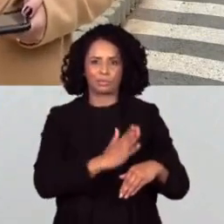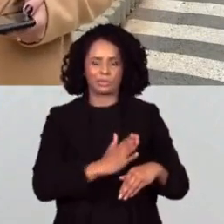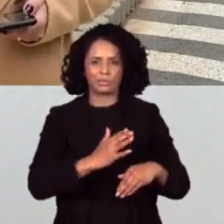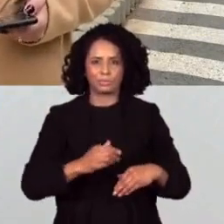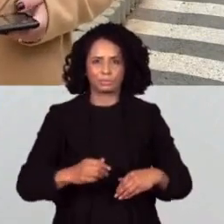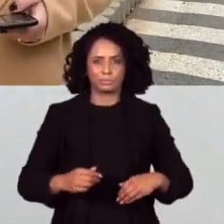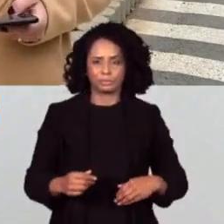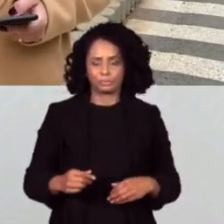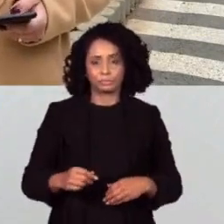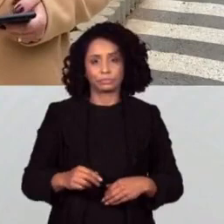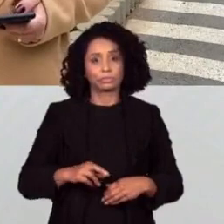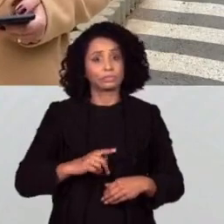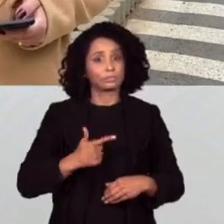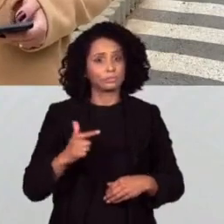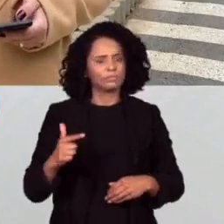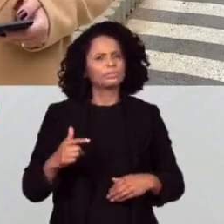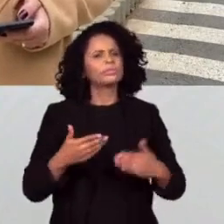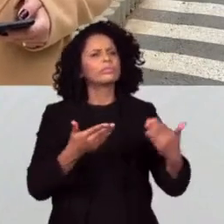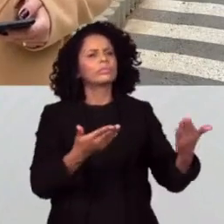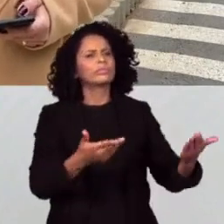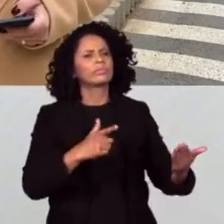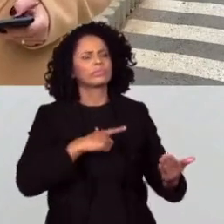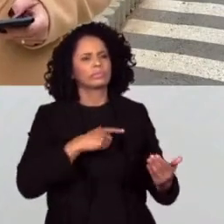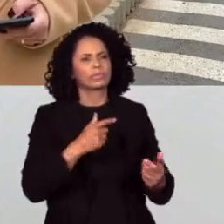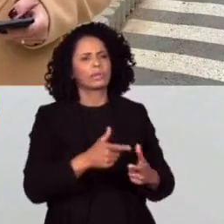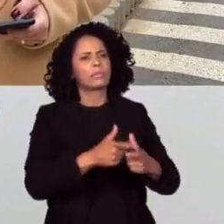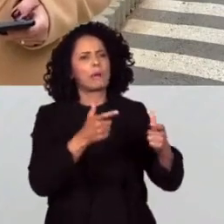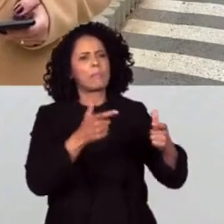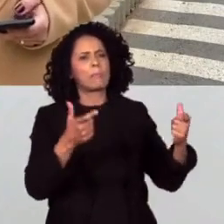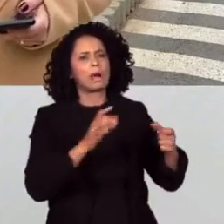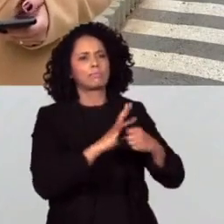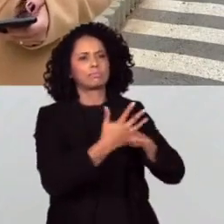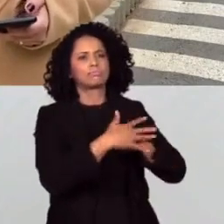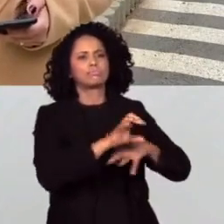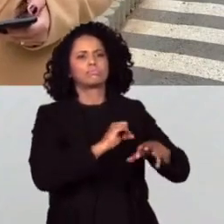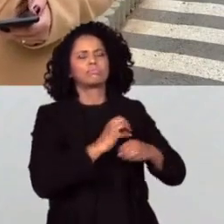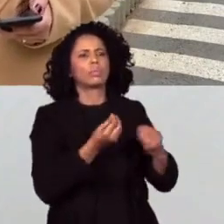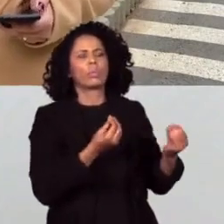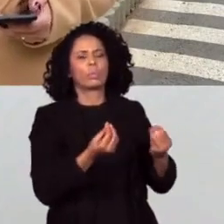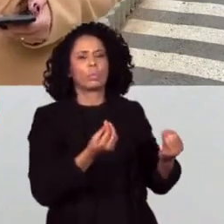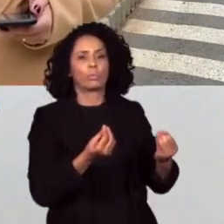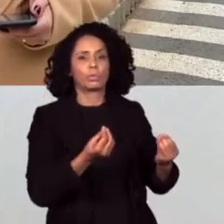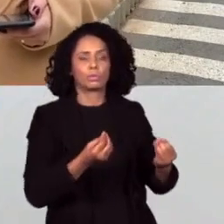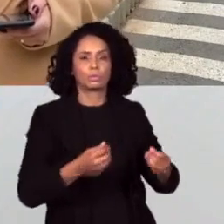Agora, Aline, como que estão as médias de casos e mortes por Covid, hein?